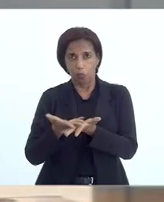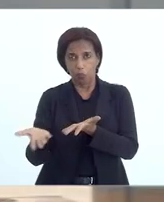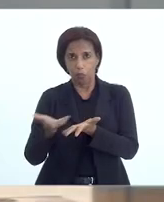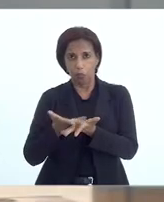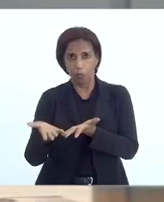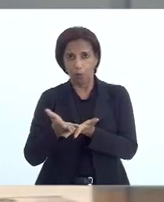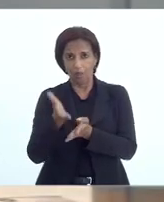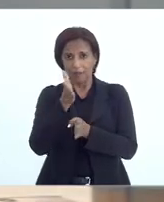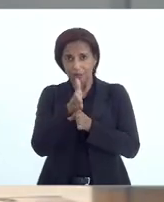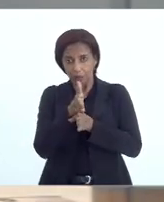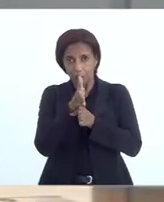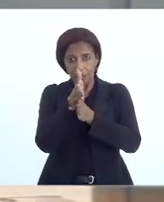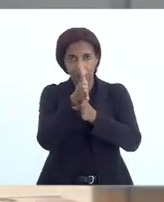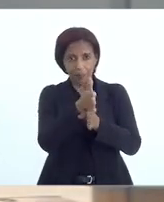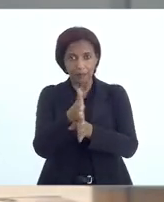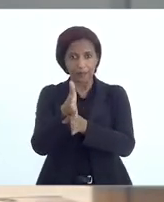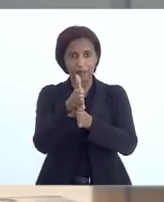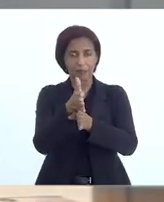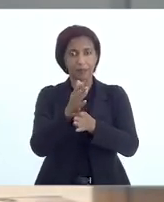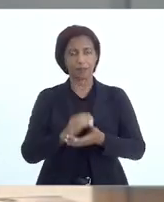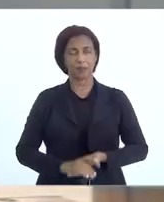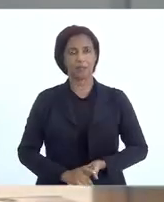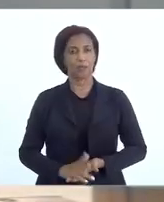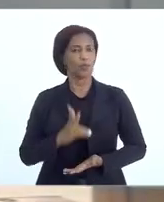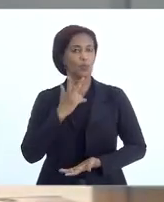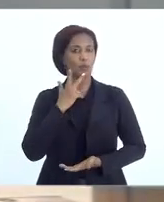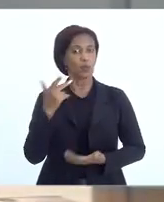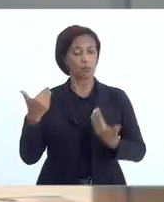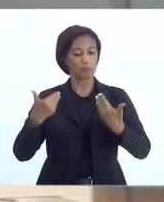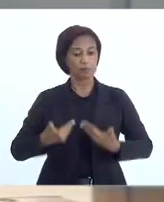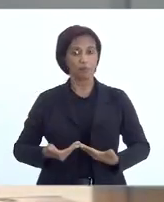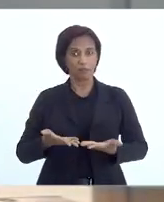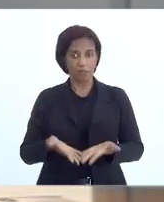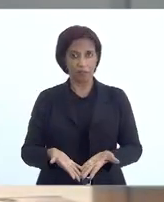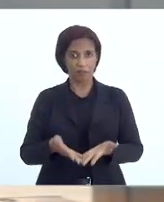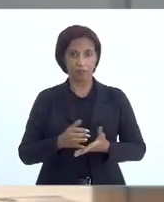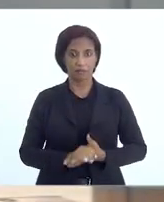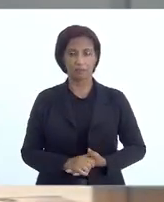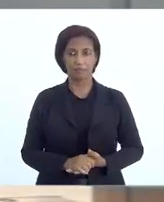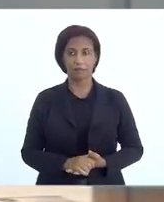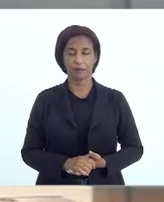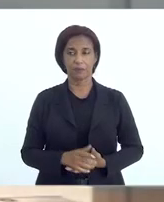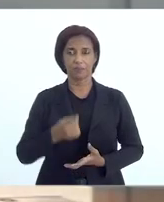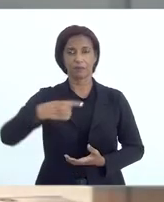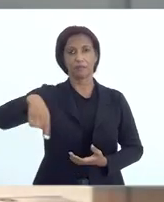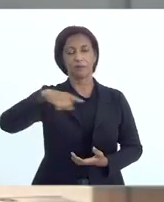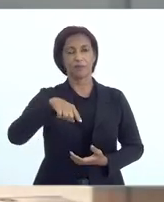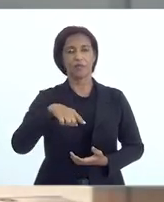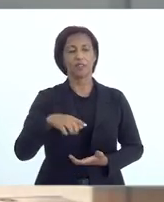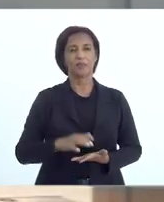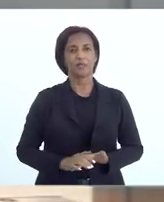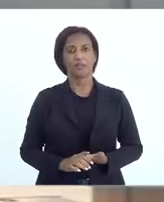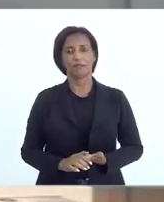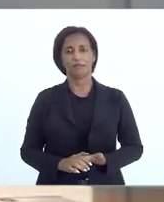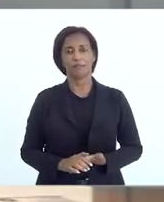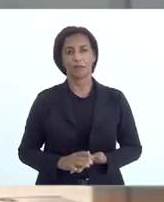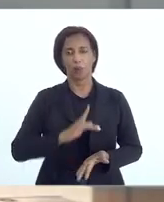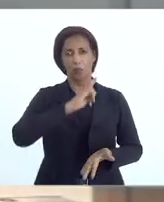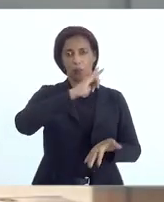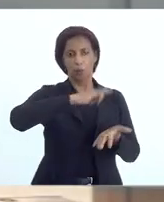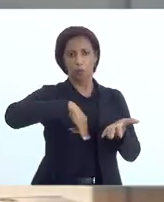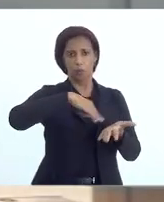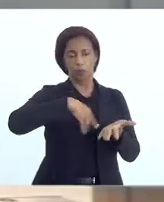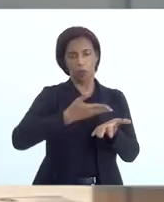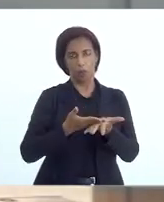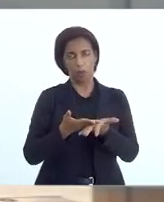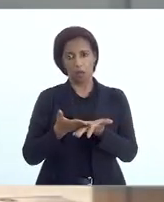tem que ser distinto então o que eu faço aqui secretária disso Coronel nessa é que a gente faça o encaminhamento da